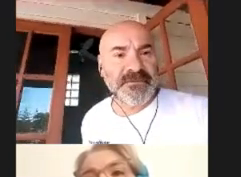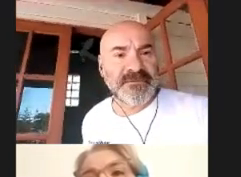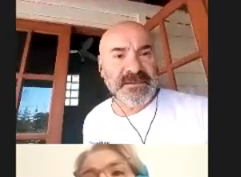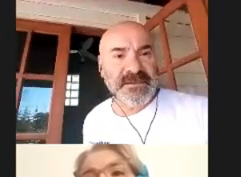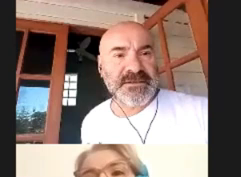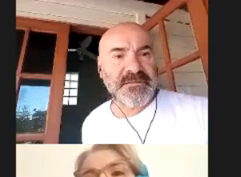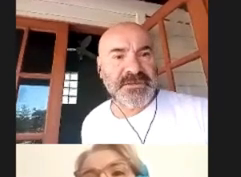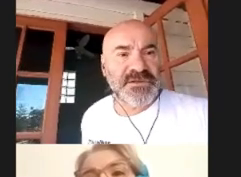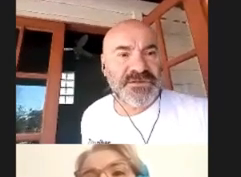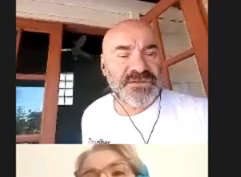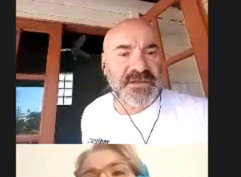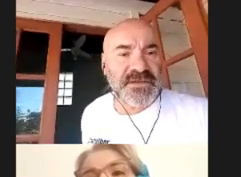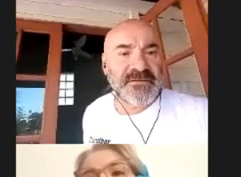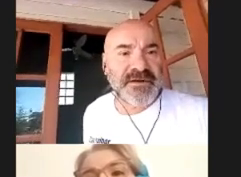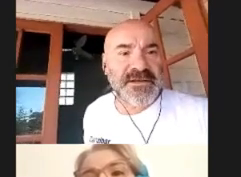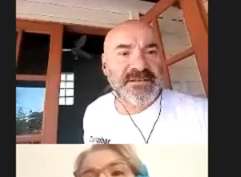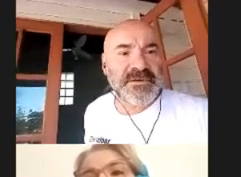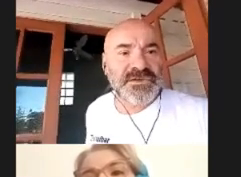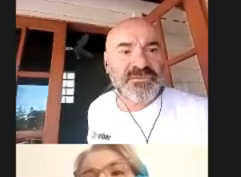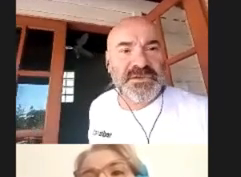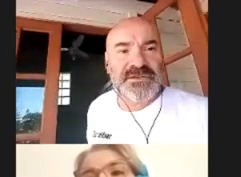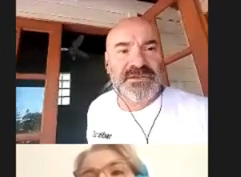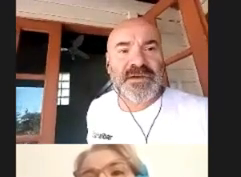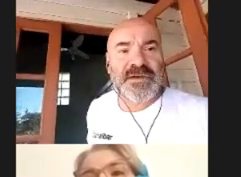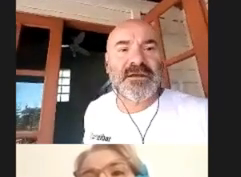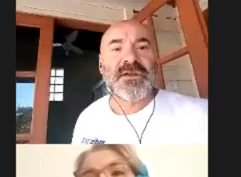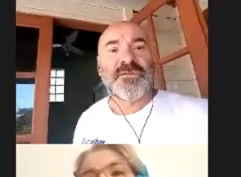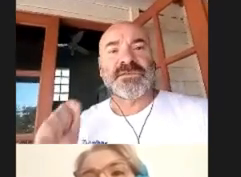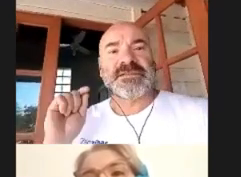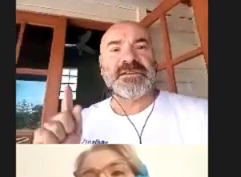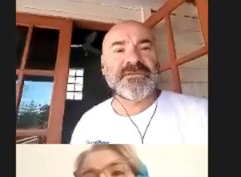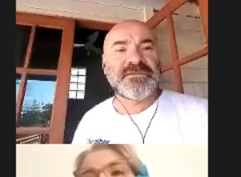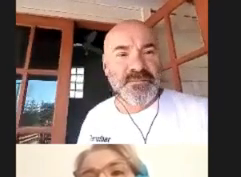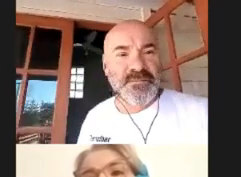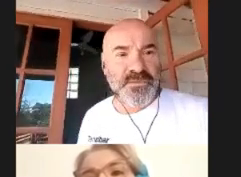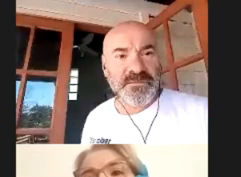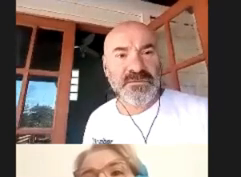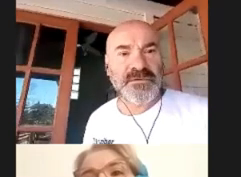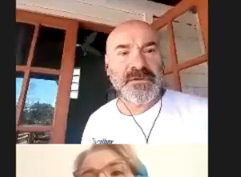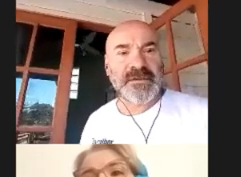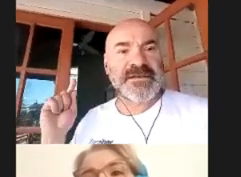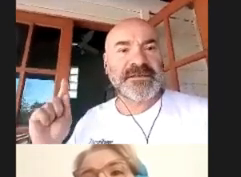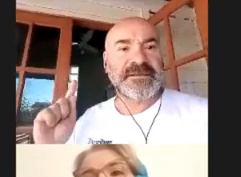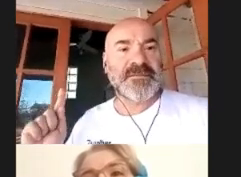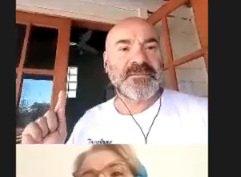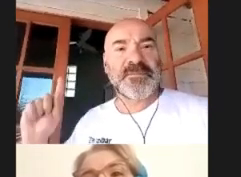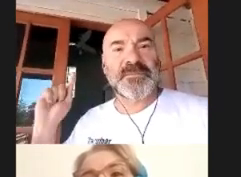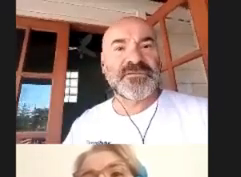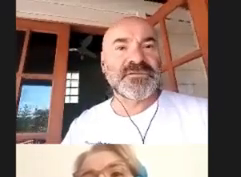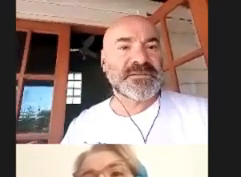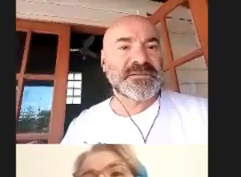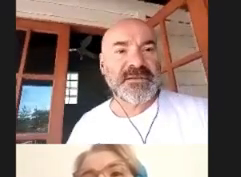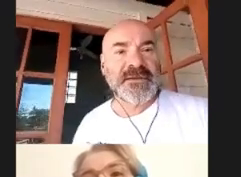a fazer exatamente o que a gente quer que ele faça a partir do momento que a gente fala, ó, você vai ficar bom, essa terapia é